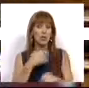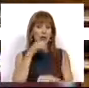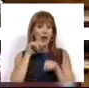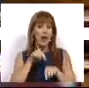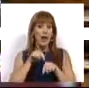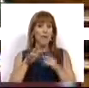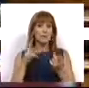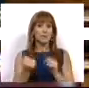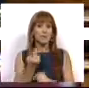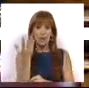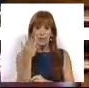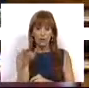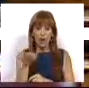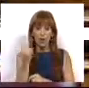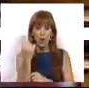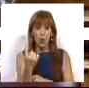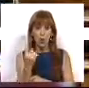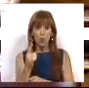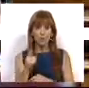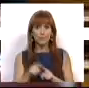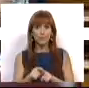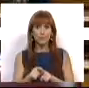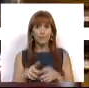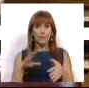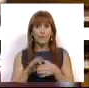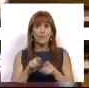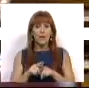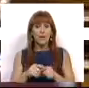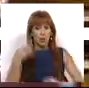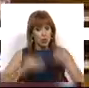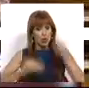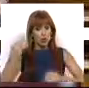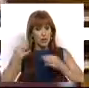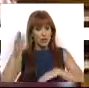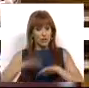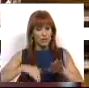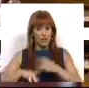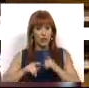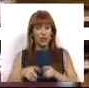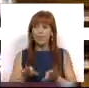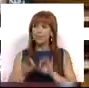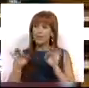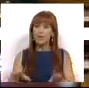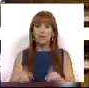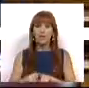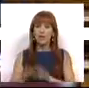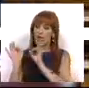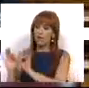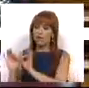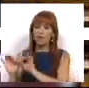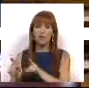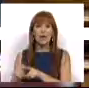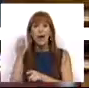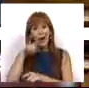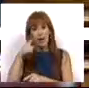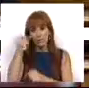falar. Há uma forma de o ler com justiça e de uma forma mais favorável